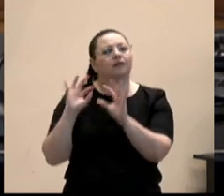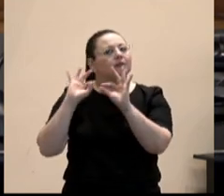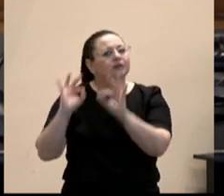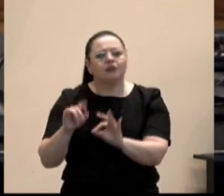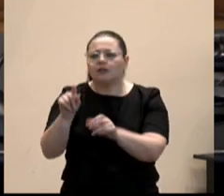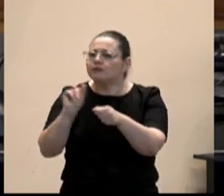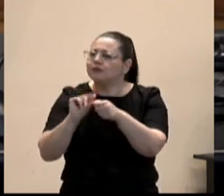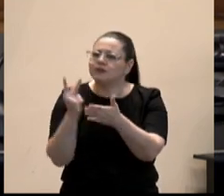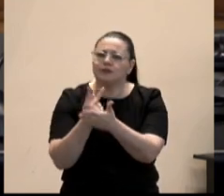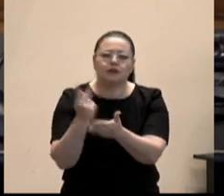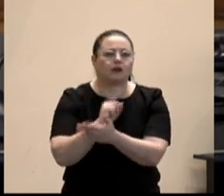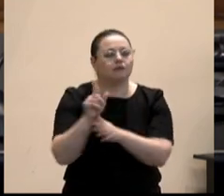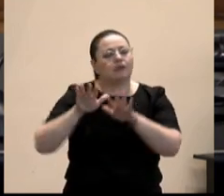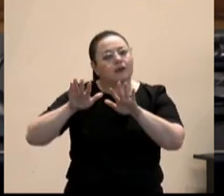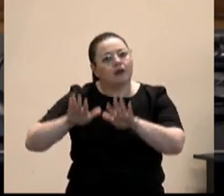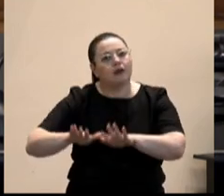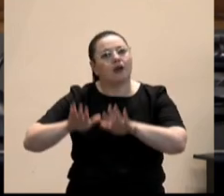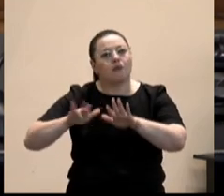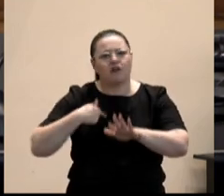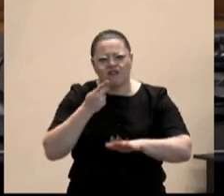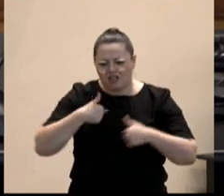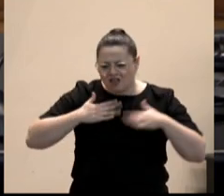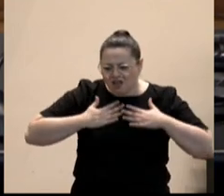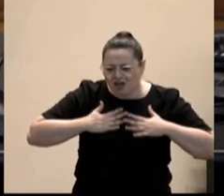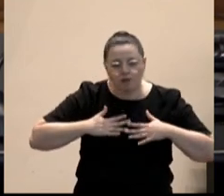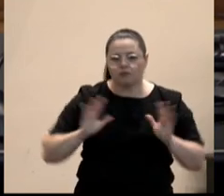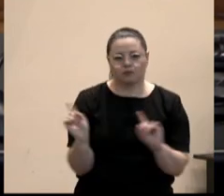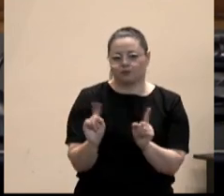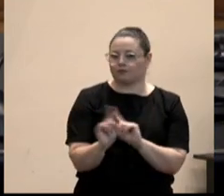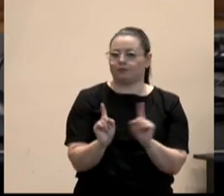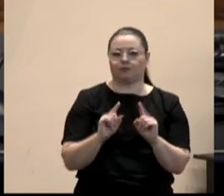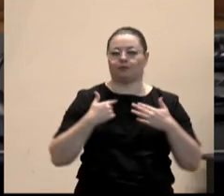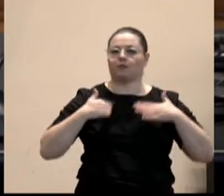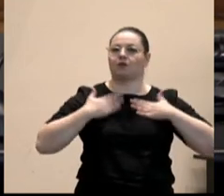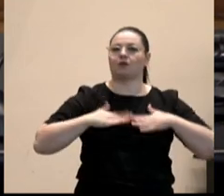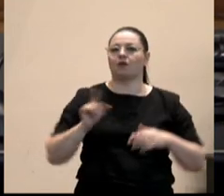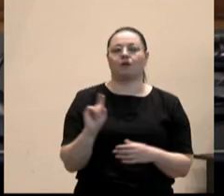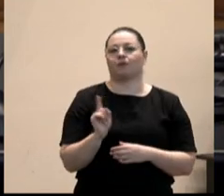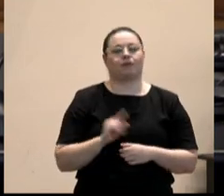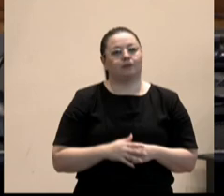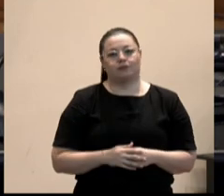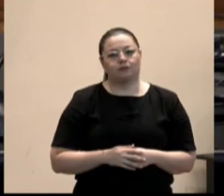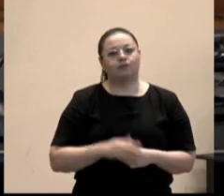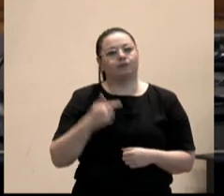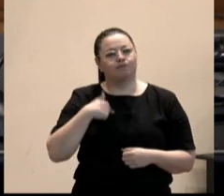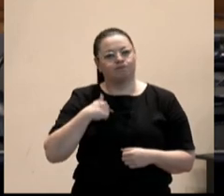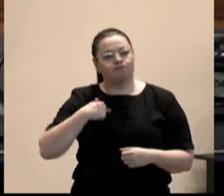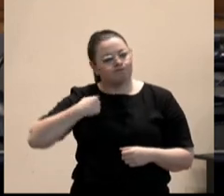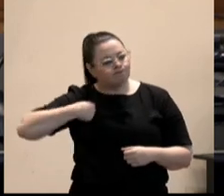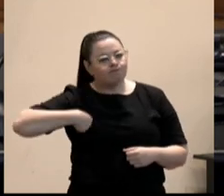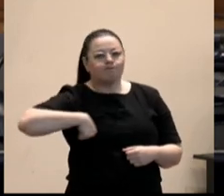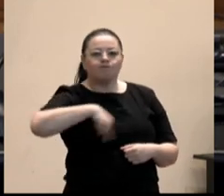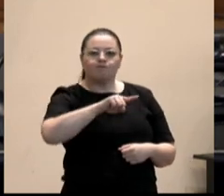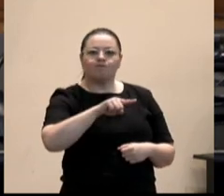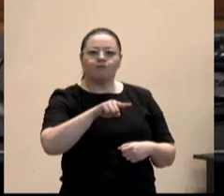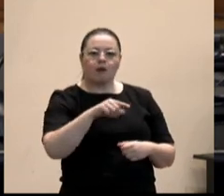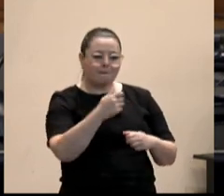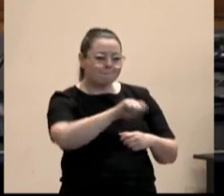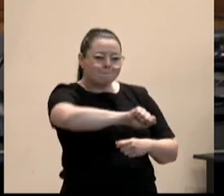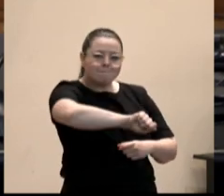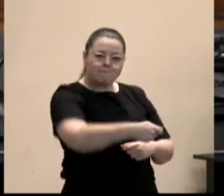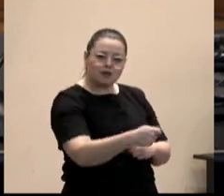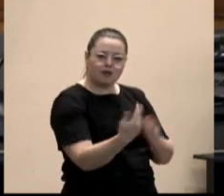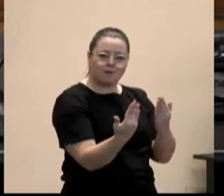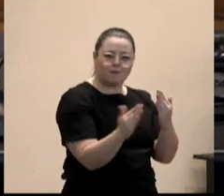nada errado, vamos se acalmar. Se acalmar nada, se acalmar nada. Eu fui para a porta, tranquei a porta,